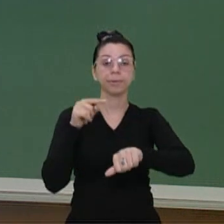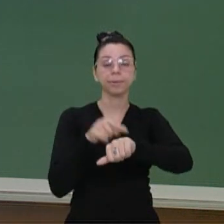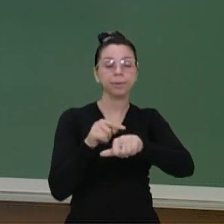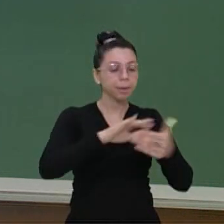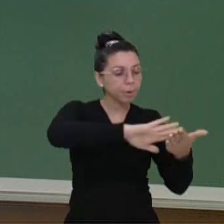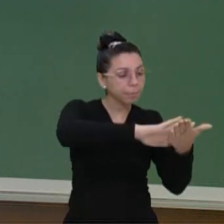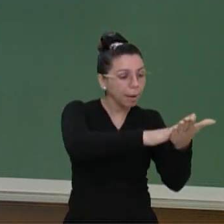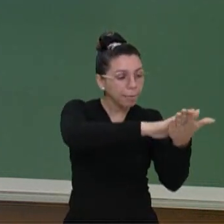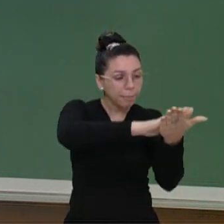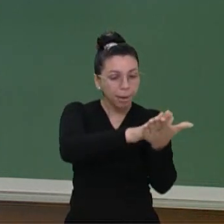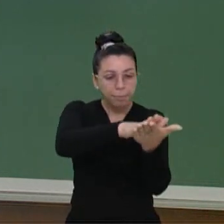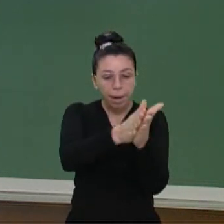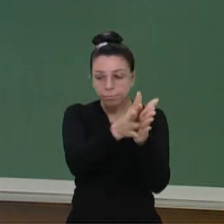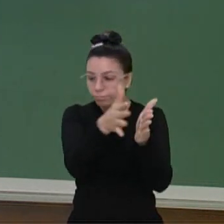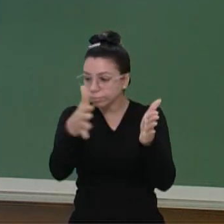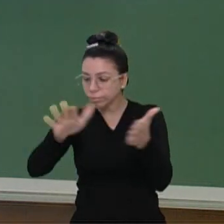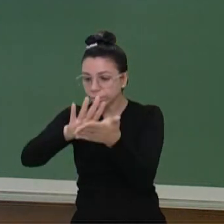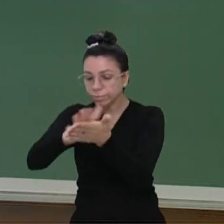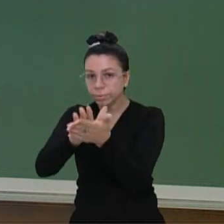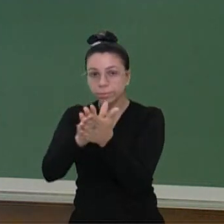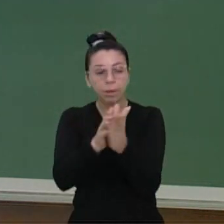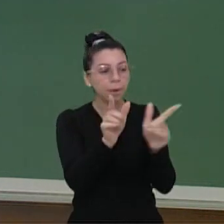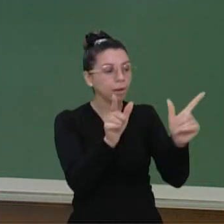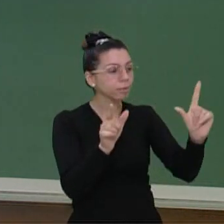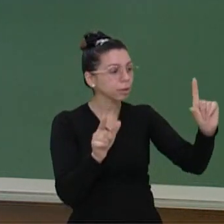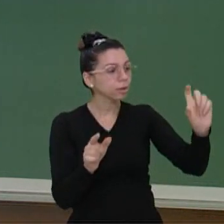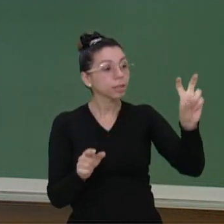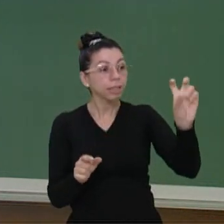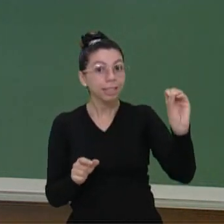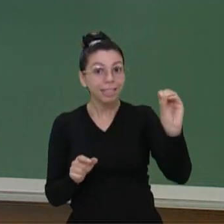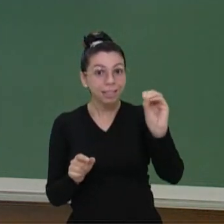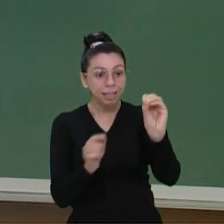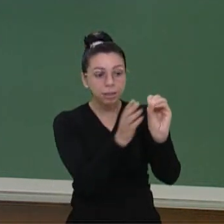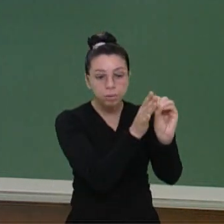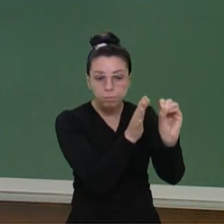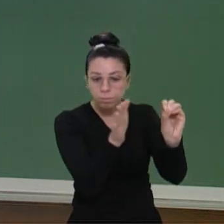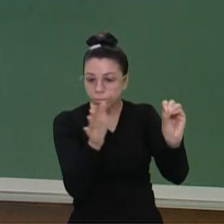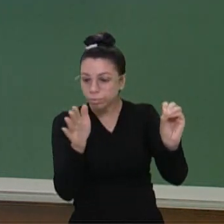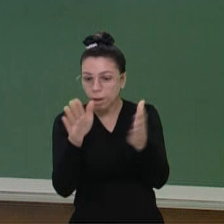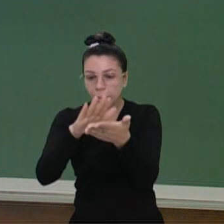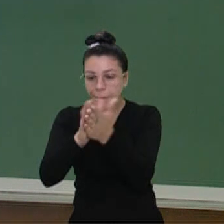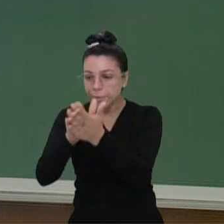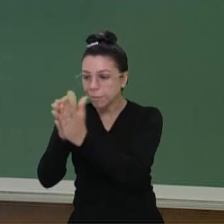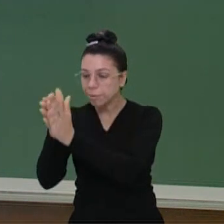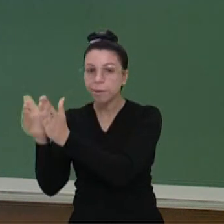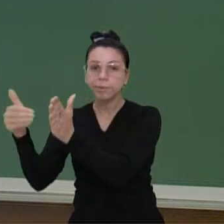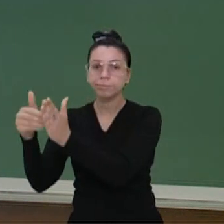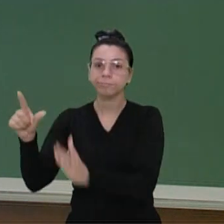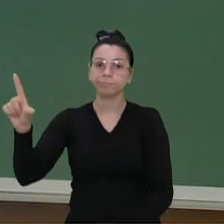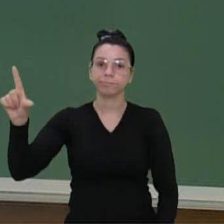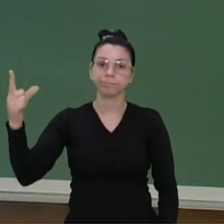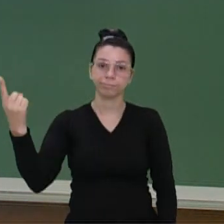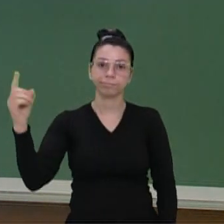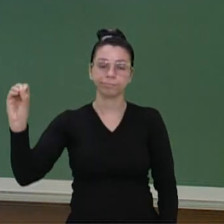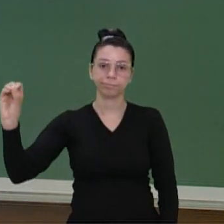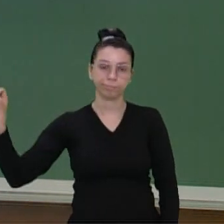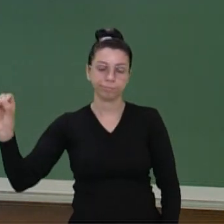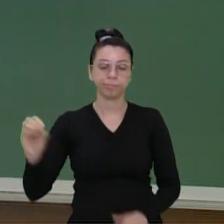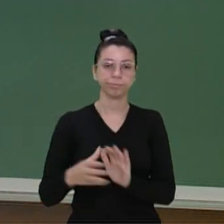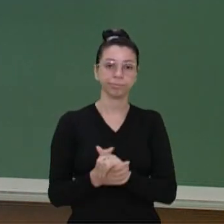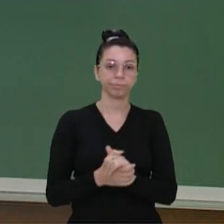né? Então, vai se reduzir a 100 gramas. E essa taxa de desintegração